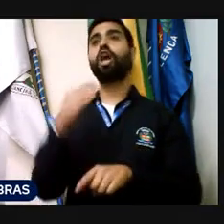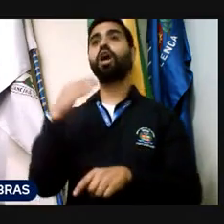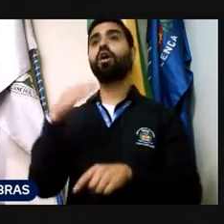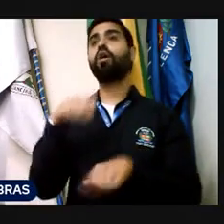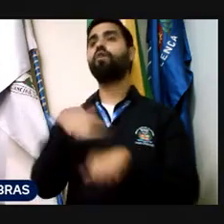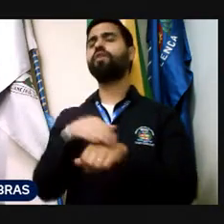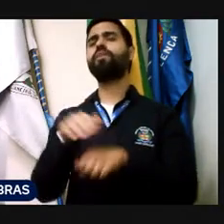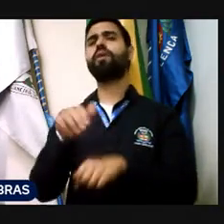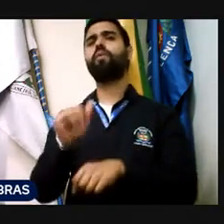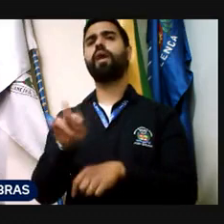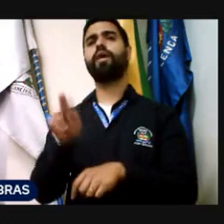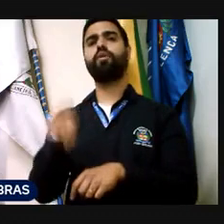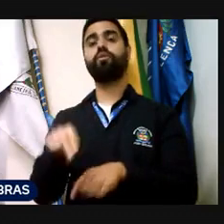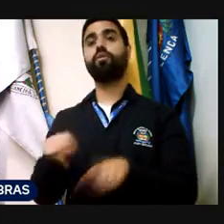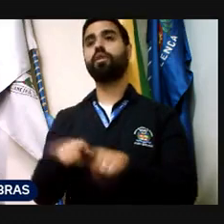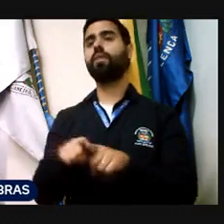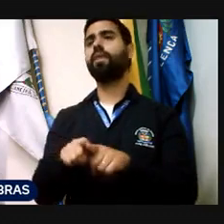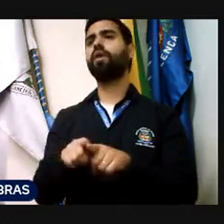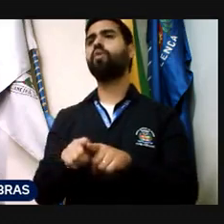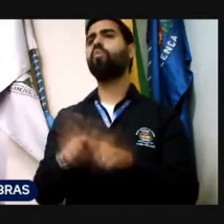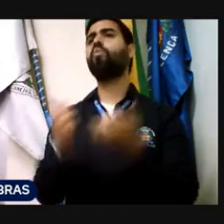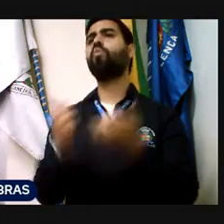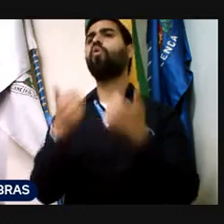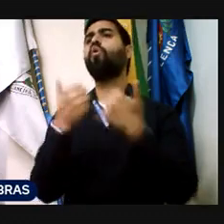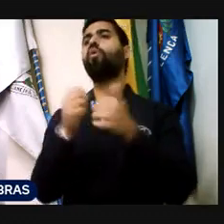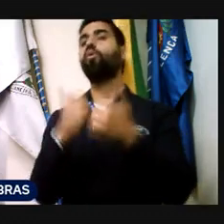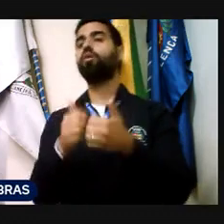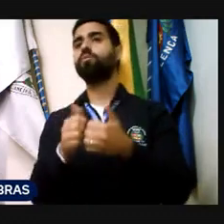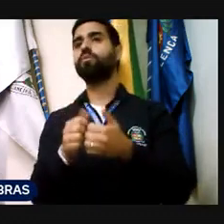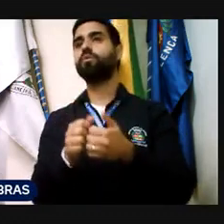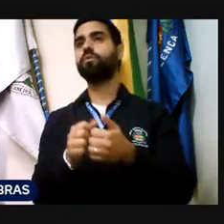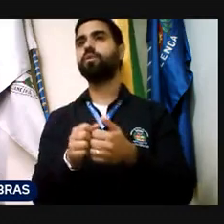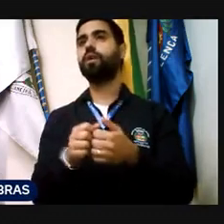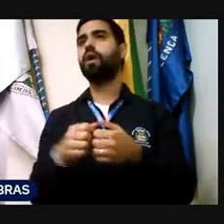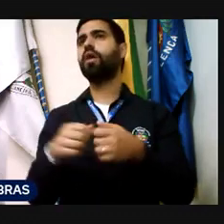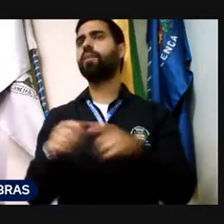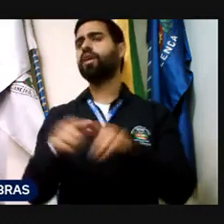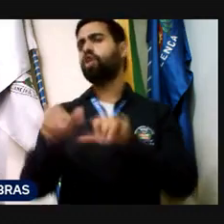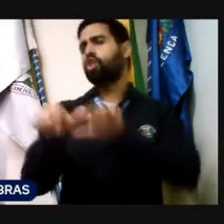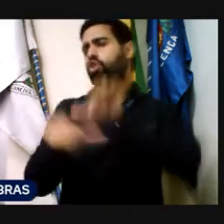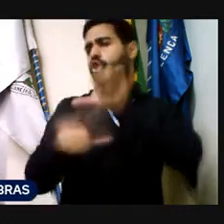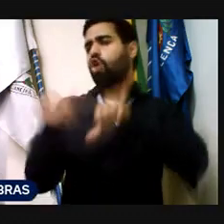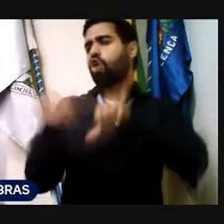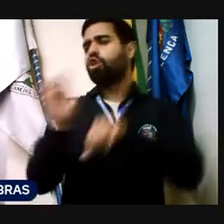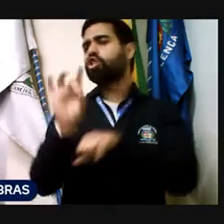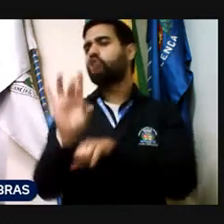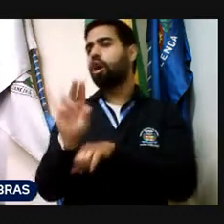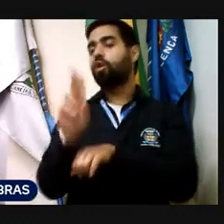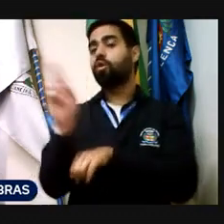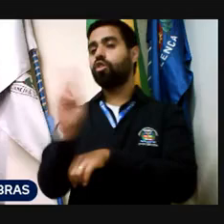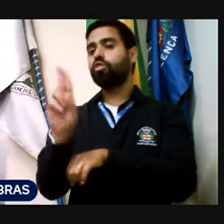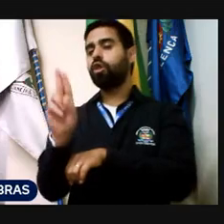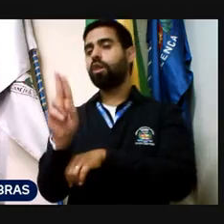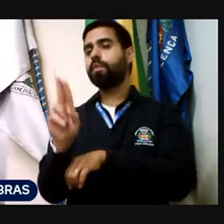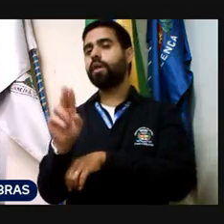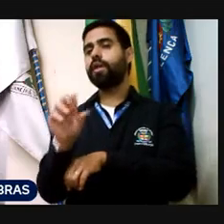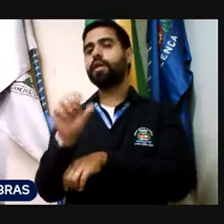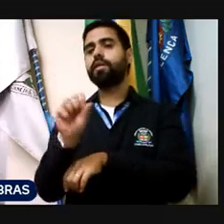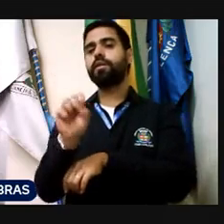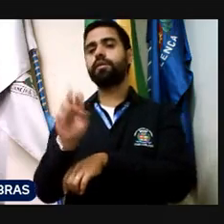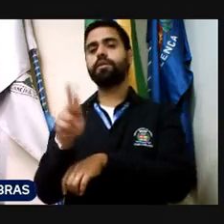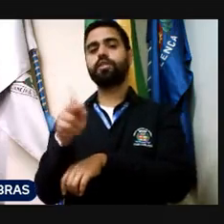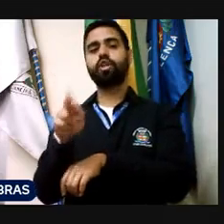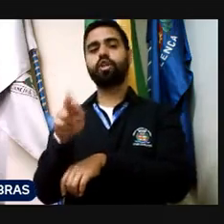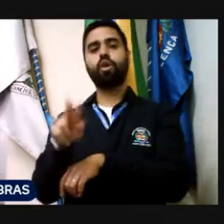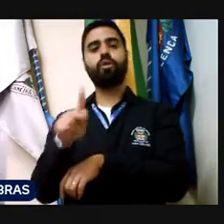Ailton a respeito das linhas de ônibus. O golpe que foi aplicado trocou só o nome, Glória para Senhor do Espaço. É a mesma garagem,